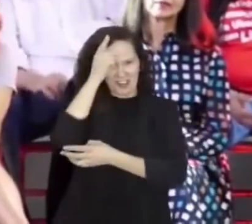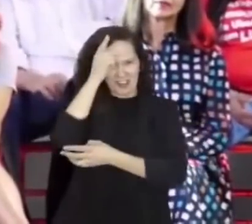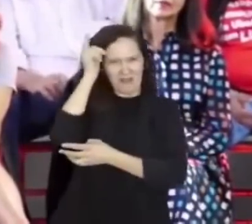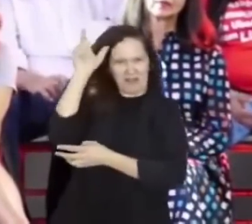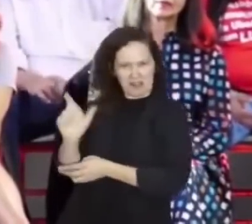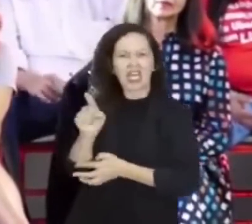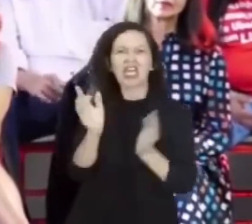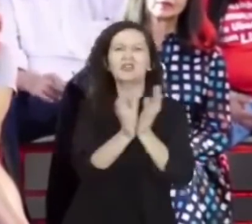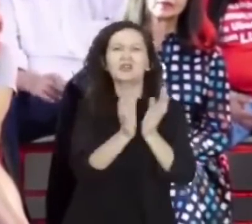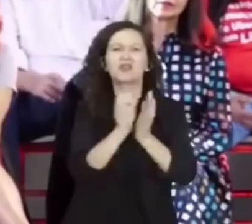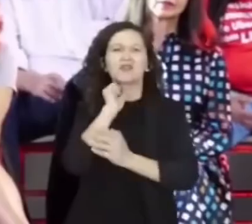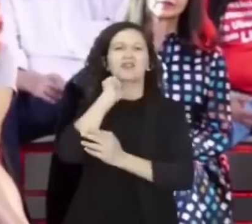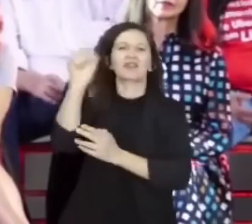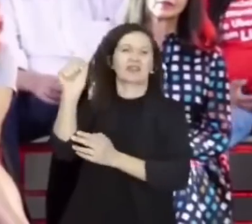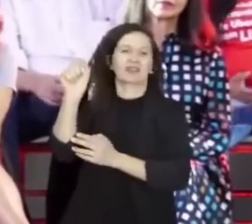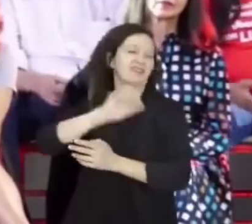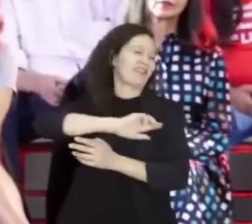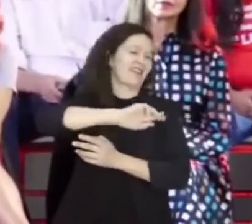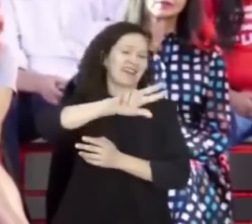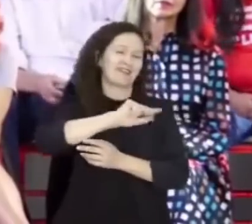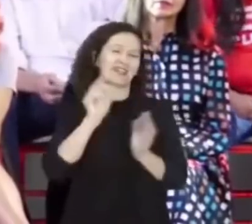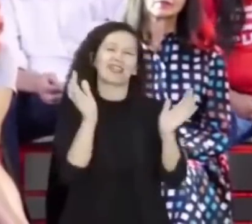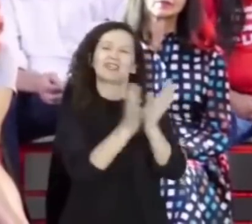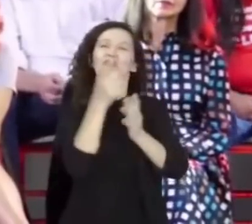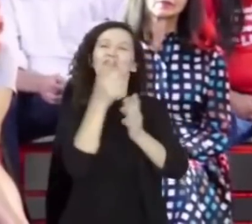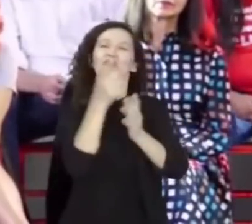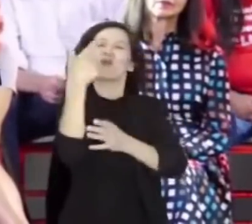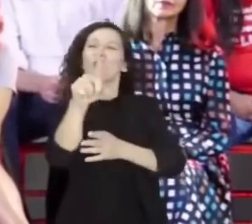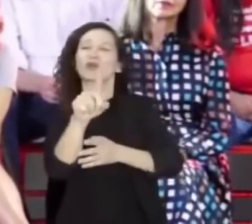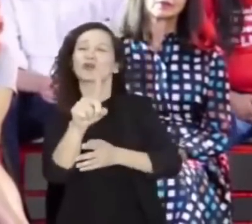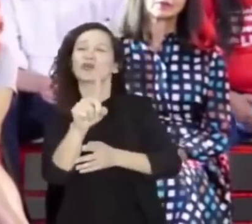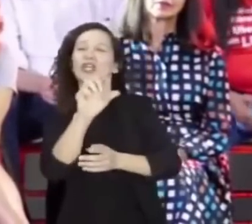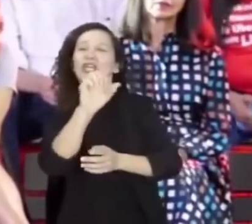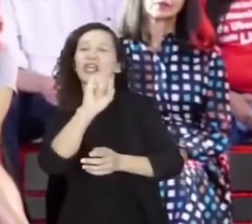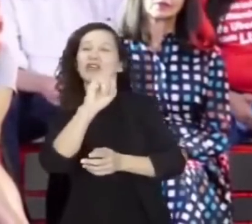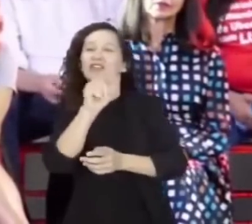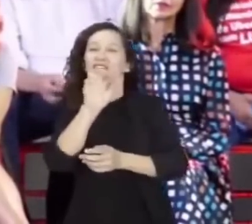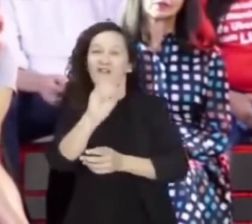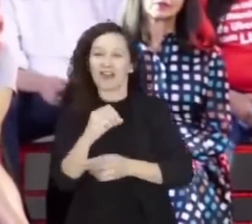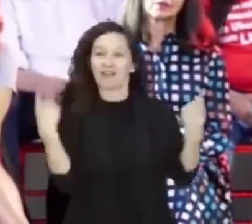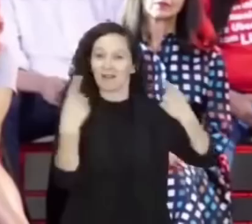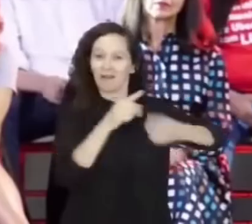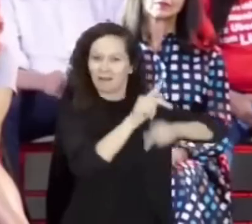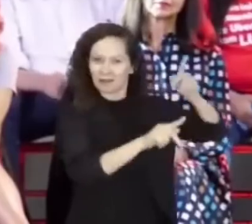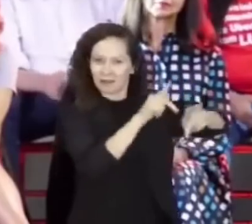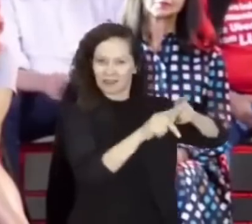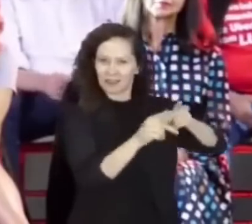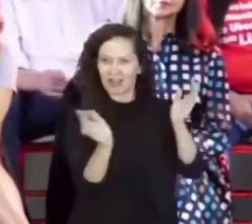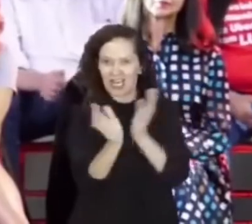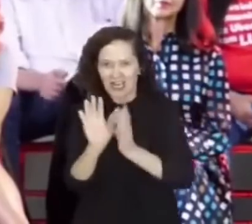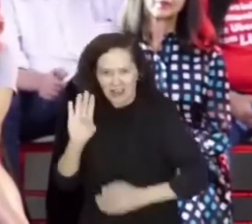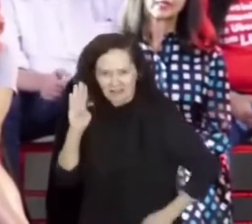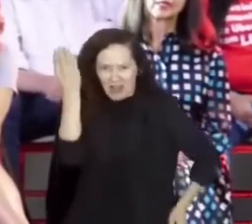Tiradentes, é da turma do Silvério do Reis. Ele é da turma dos traidores. Esse